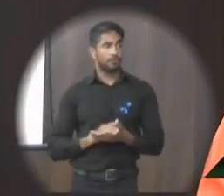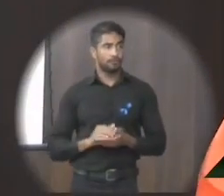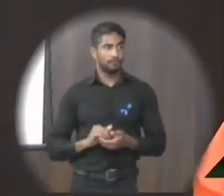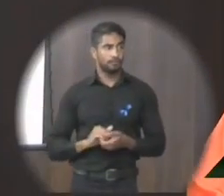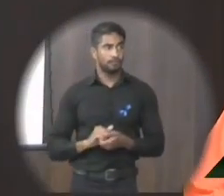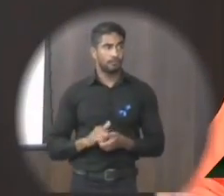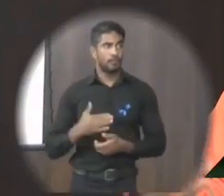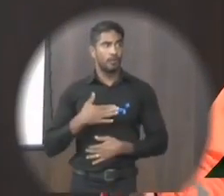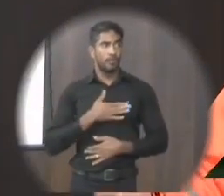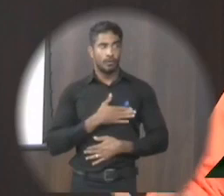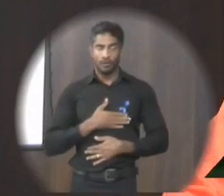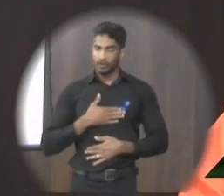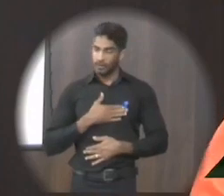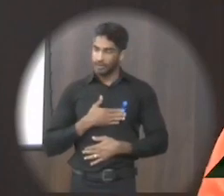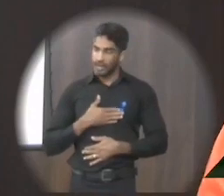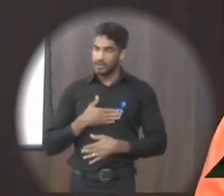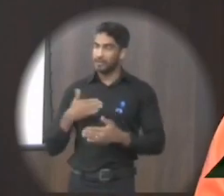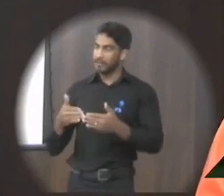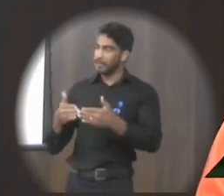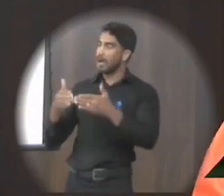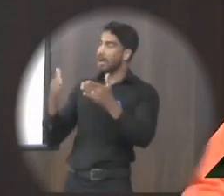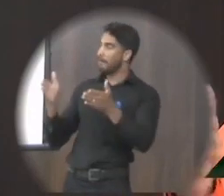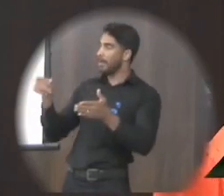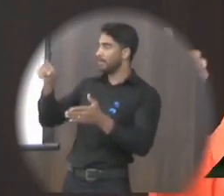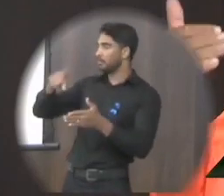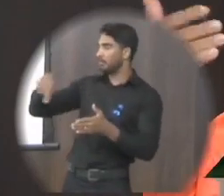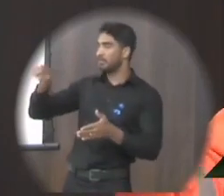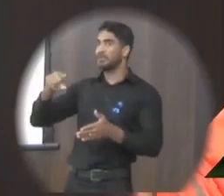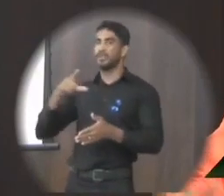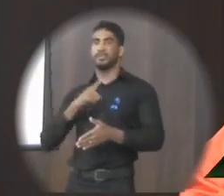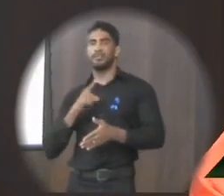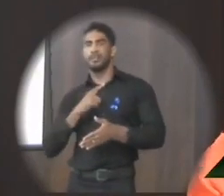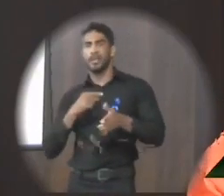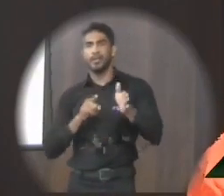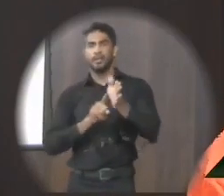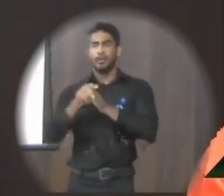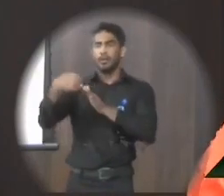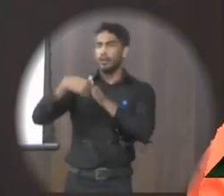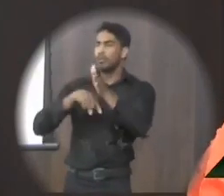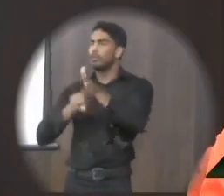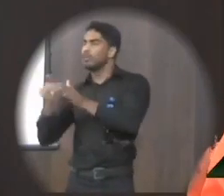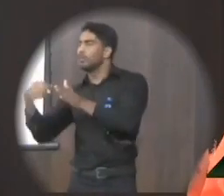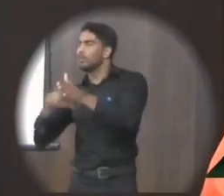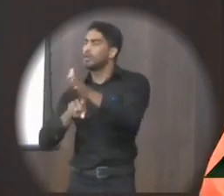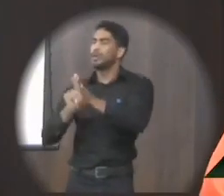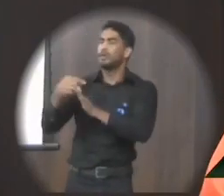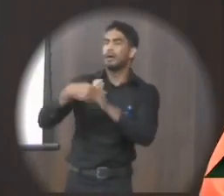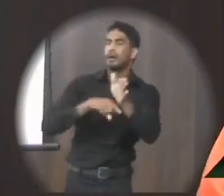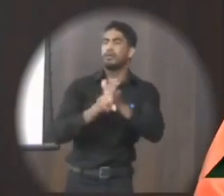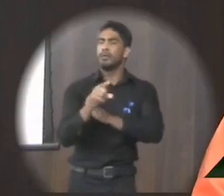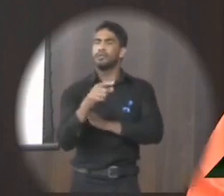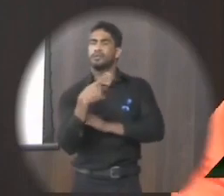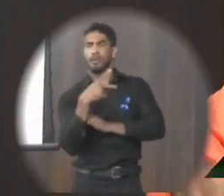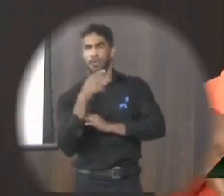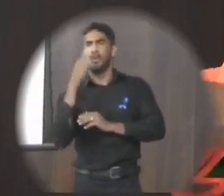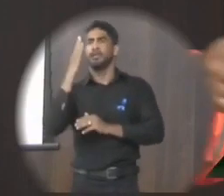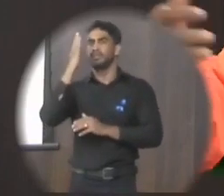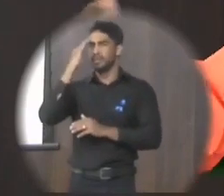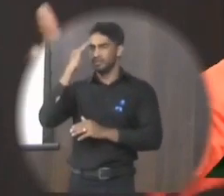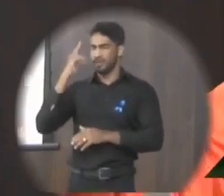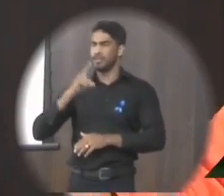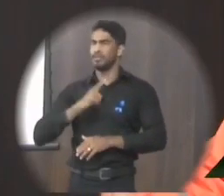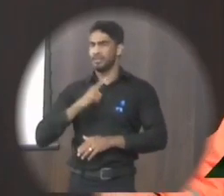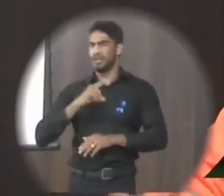eu gostaria de deixar a palavra aberta para os senhores, caso tenham algum questionamento, tá? Eu sei que houveram